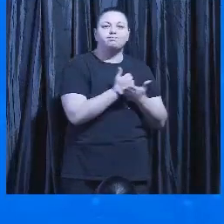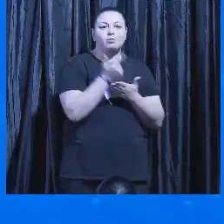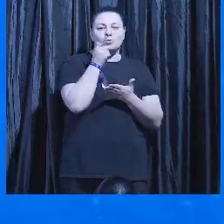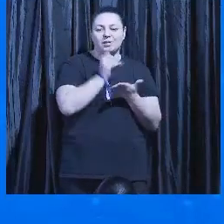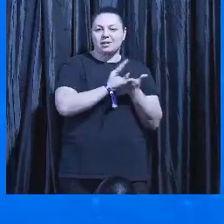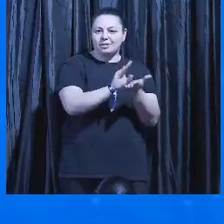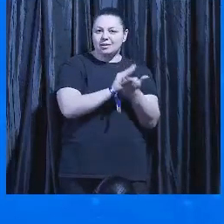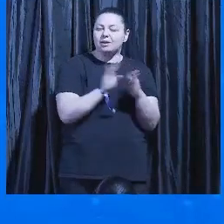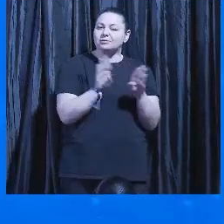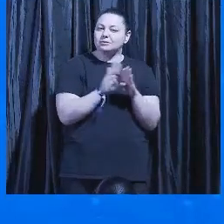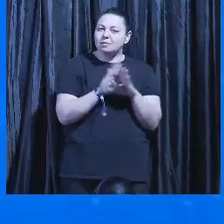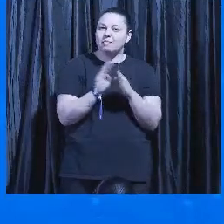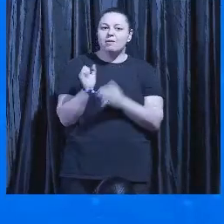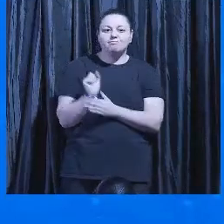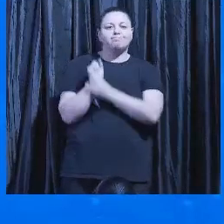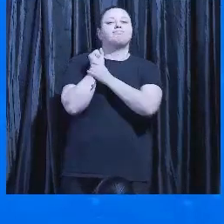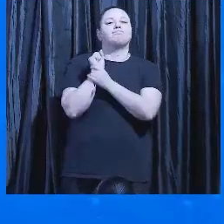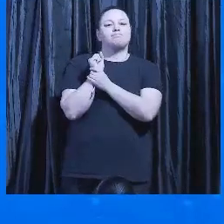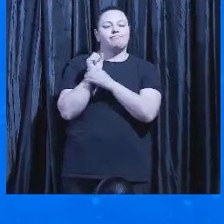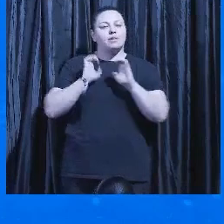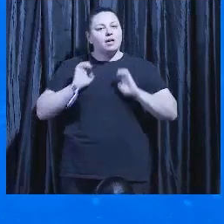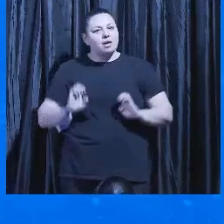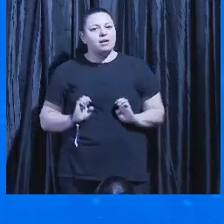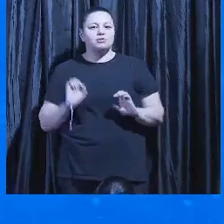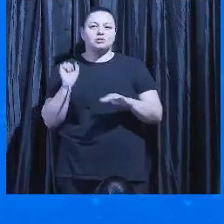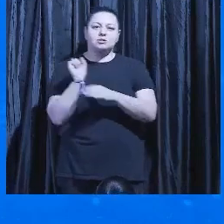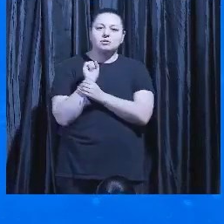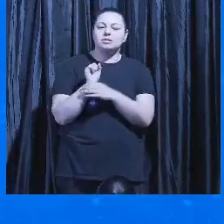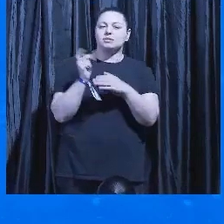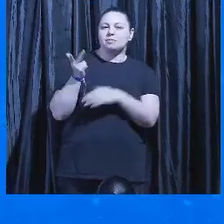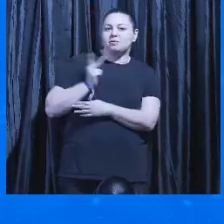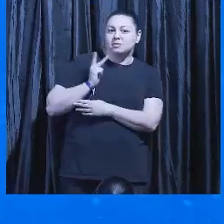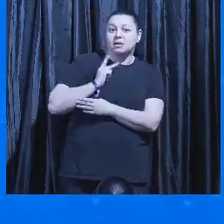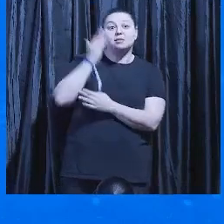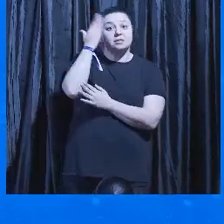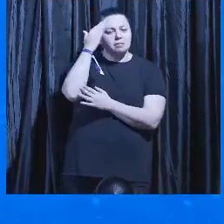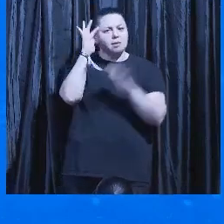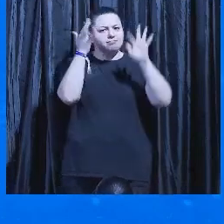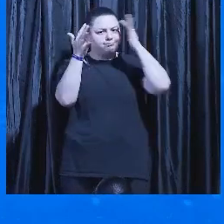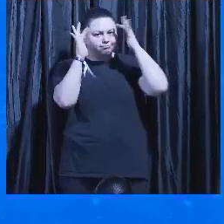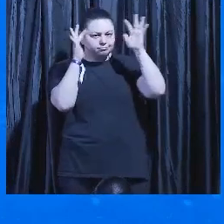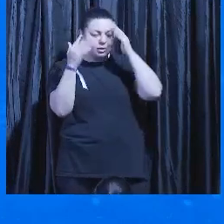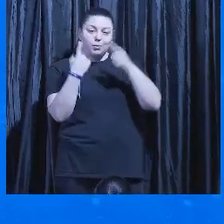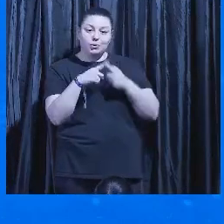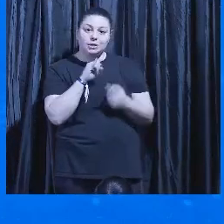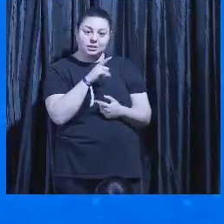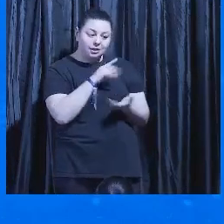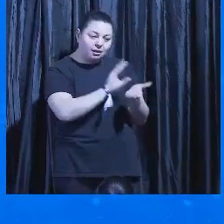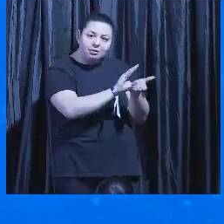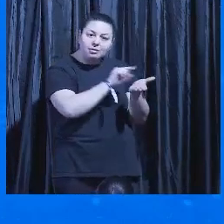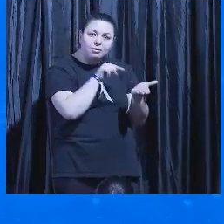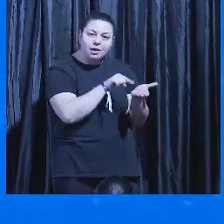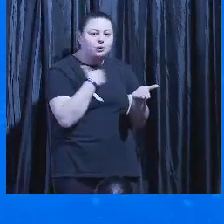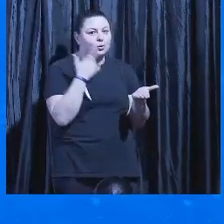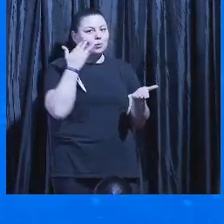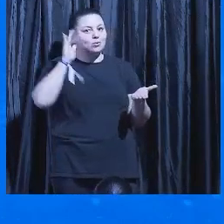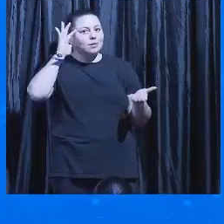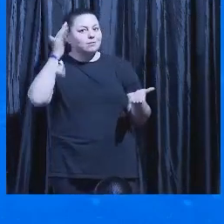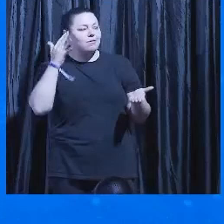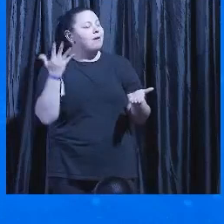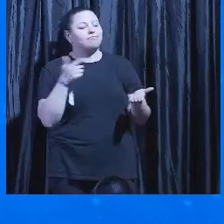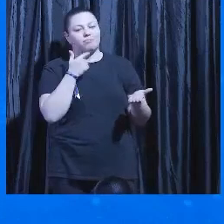também garantir ética, segurança e privacidade, saber tomar boas decisões, de nada adianta ter dados se a gente não sabe tomar boas